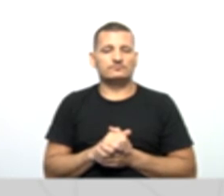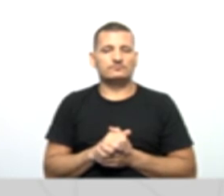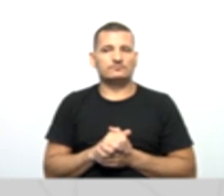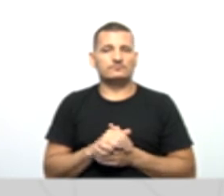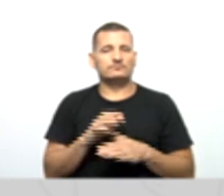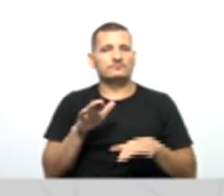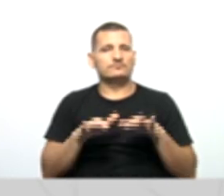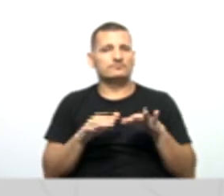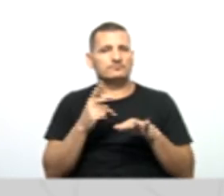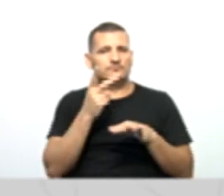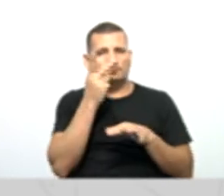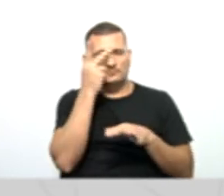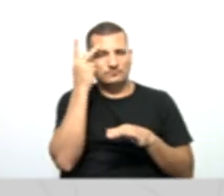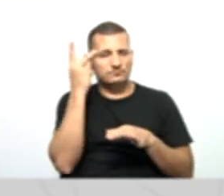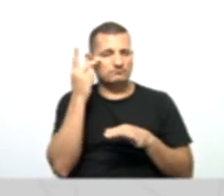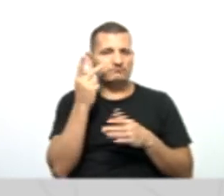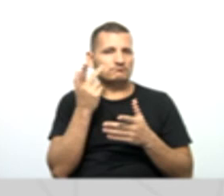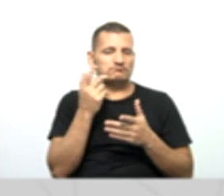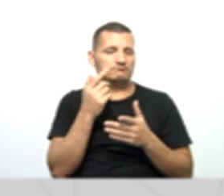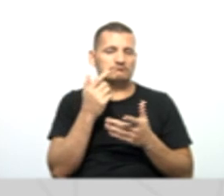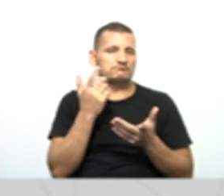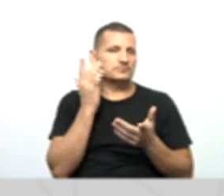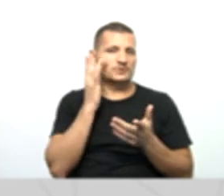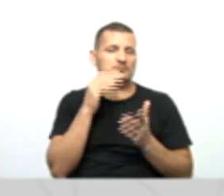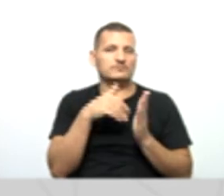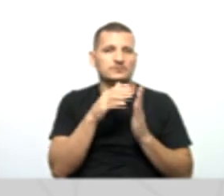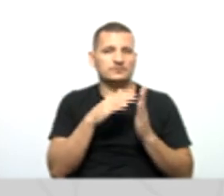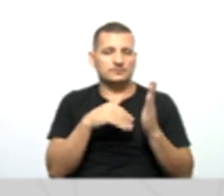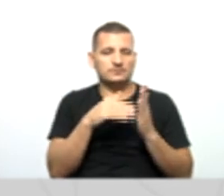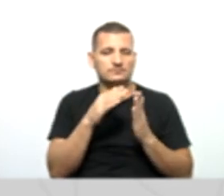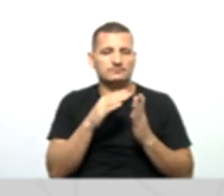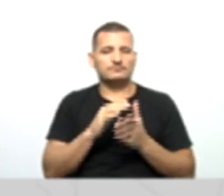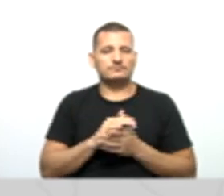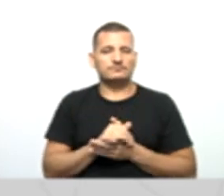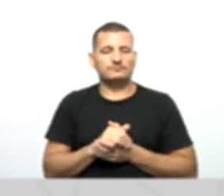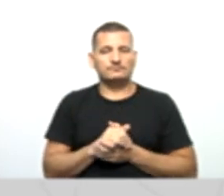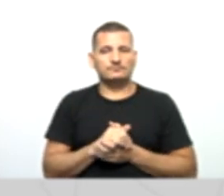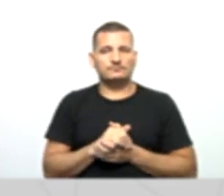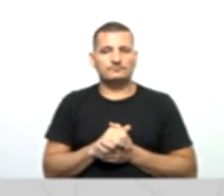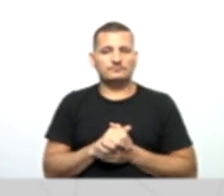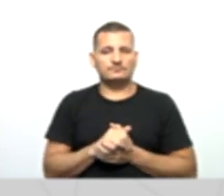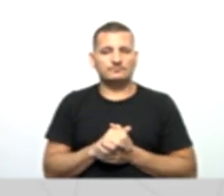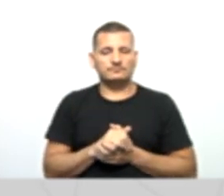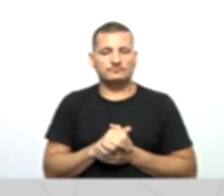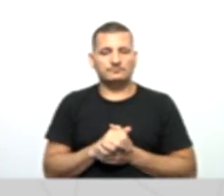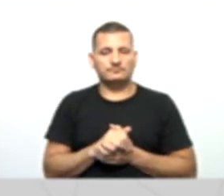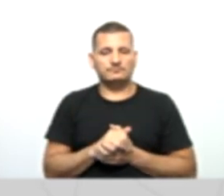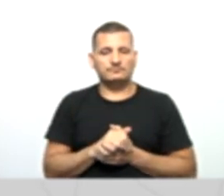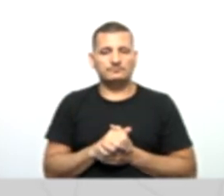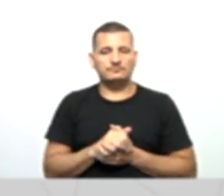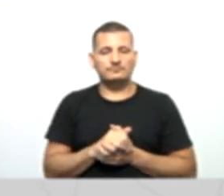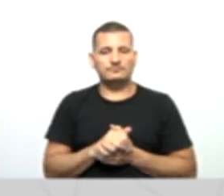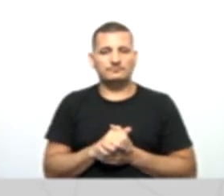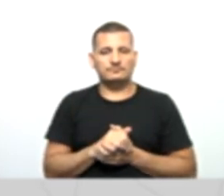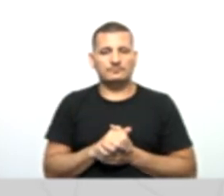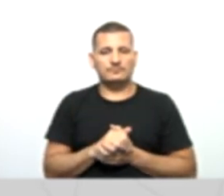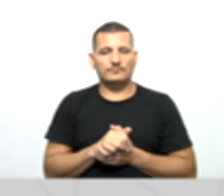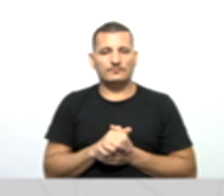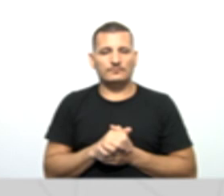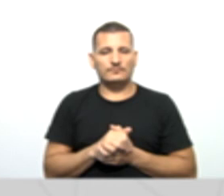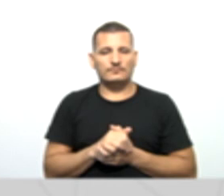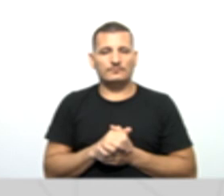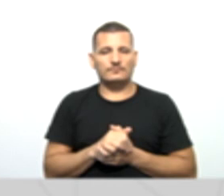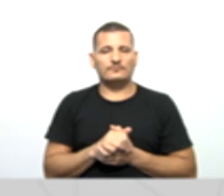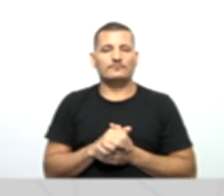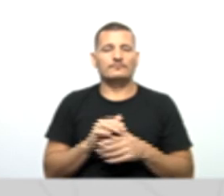que vai fazer a reforma não pinta, tem que estar fazendo a contratação desses outros serviços. Então, se tem a parte da reforma interna, eu tenho que ter a